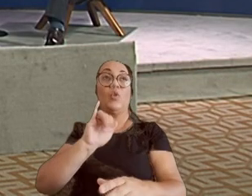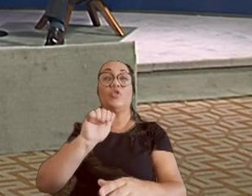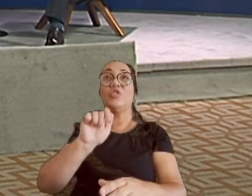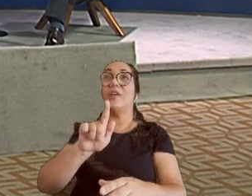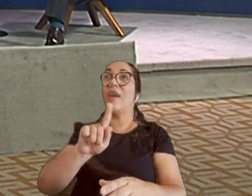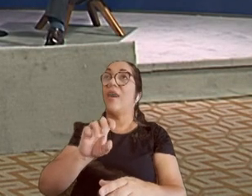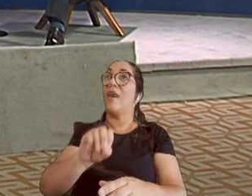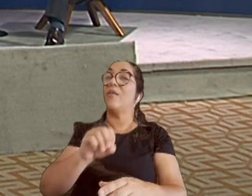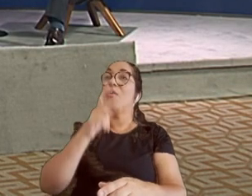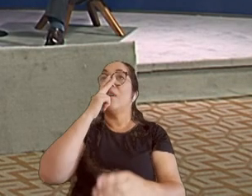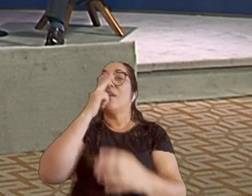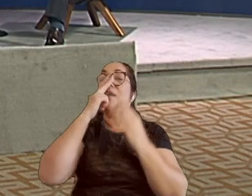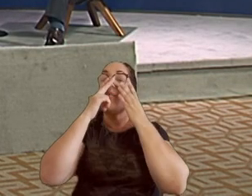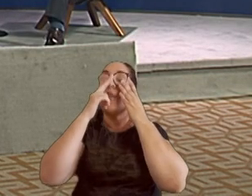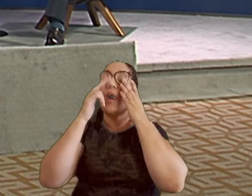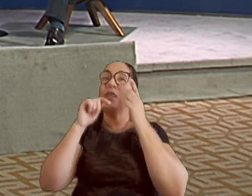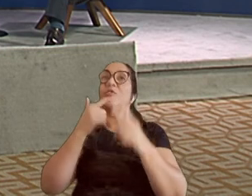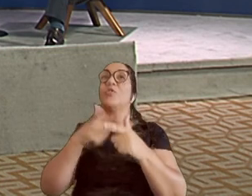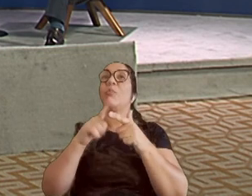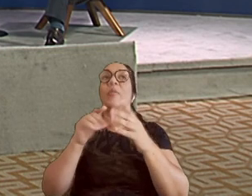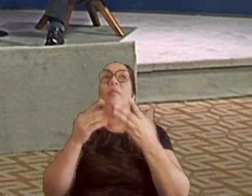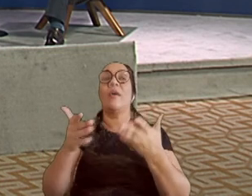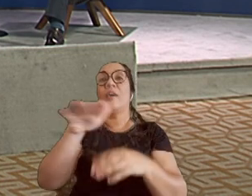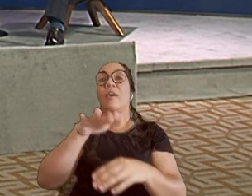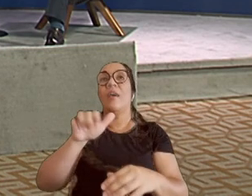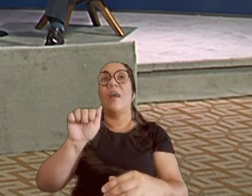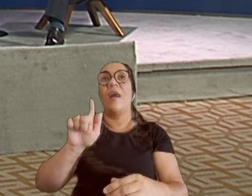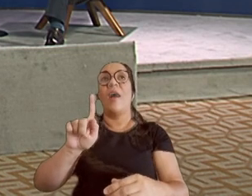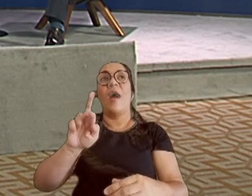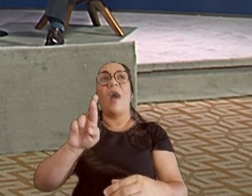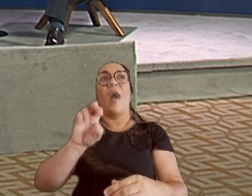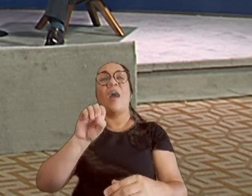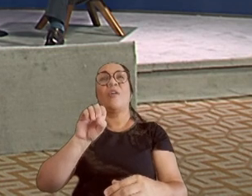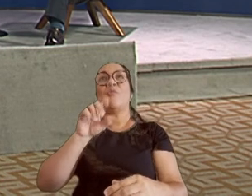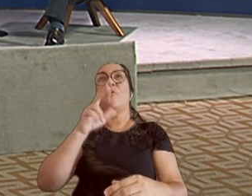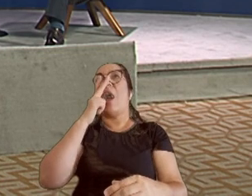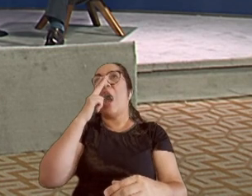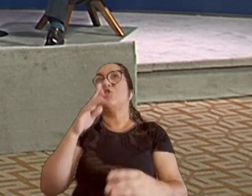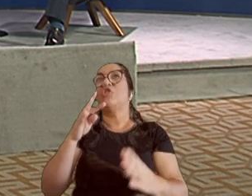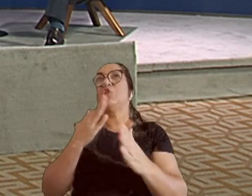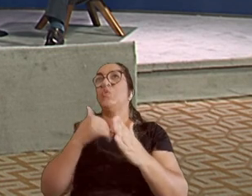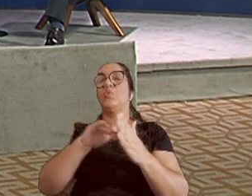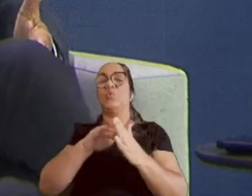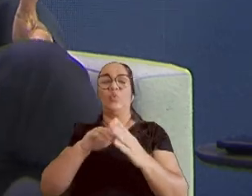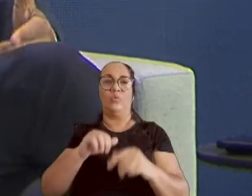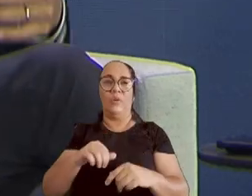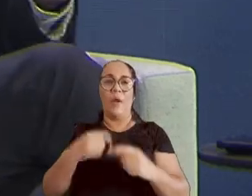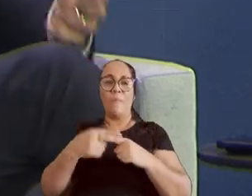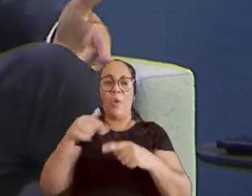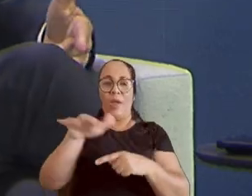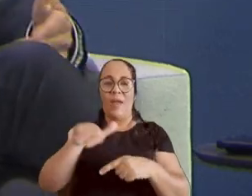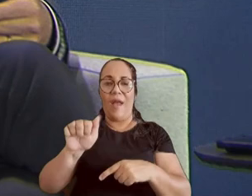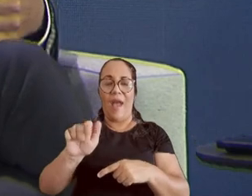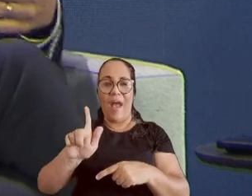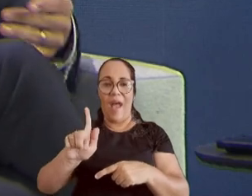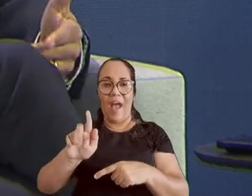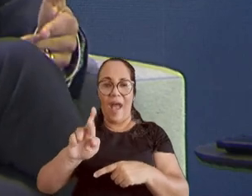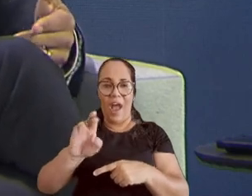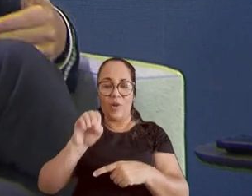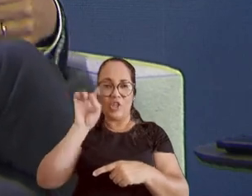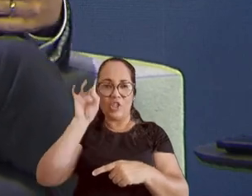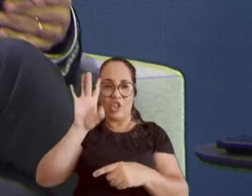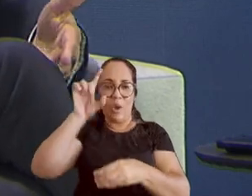porteira para dentro menos eu acho que tem deficiência na água em quase tudo né porque o Agro ele não é só plantar é transportar